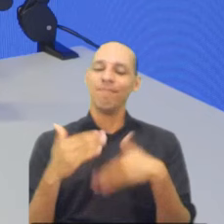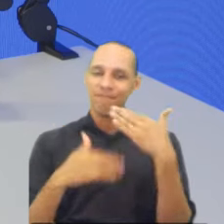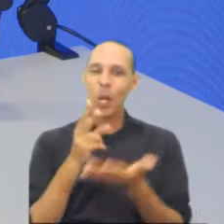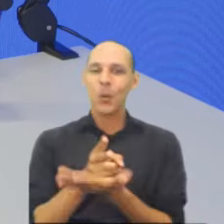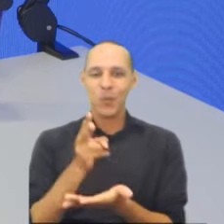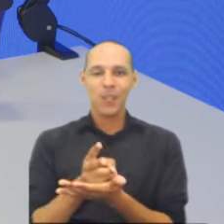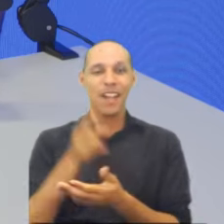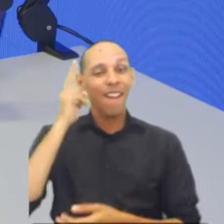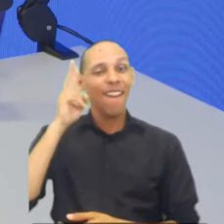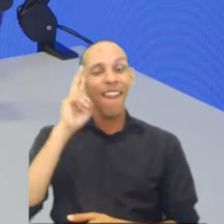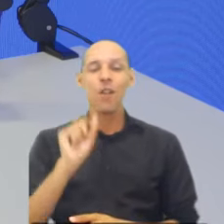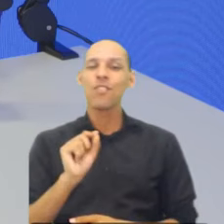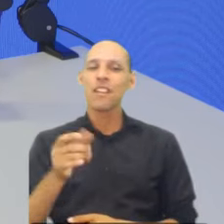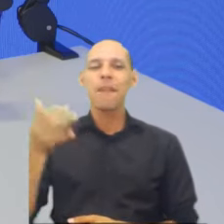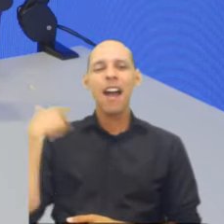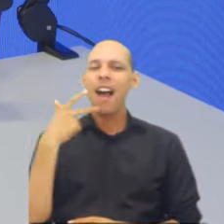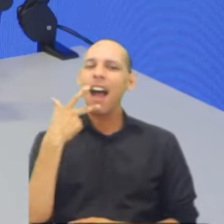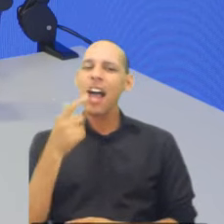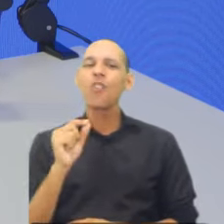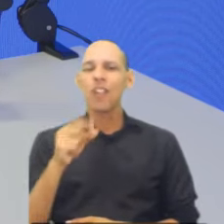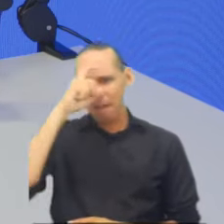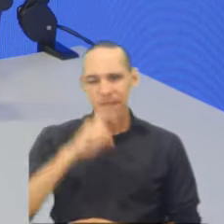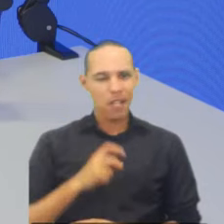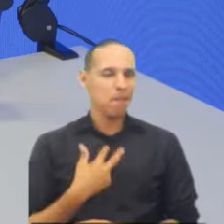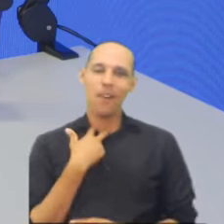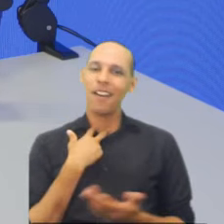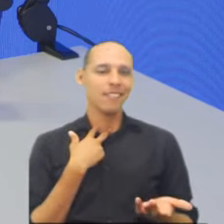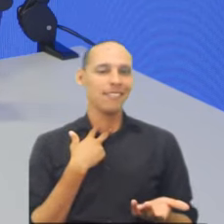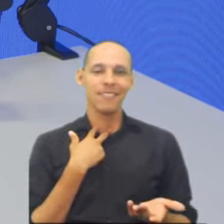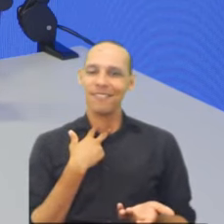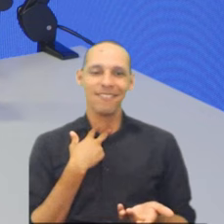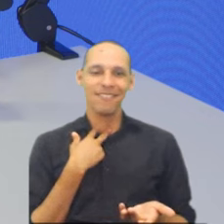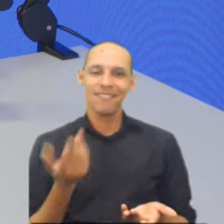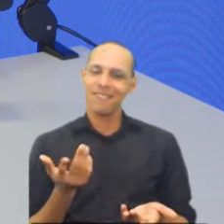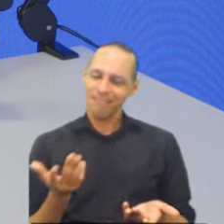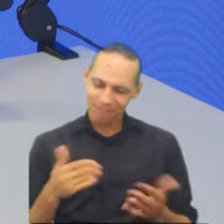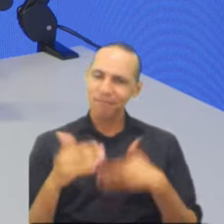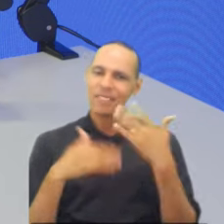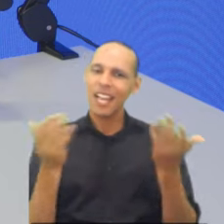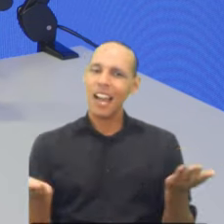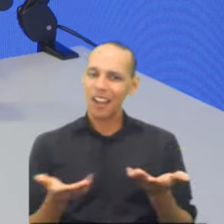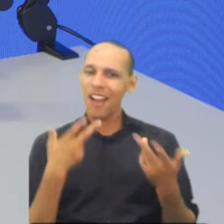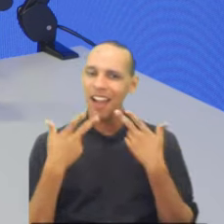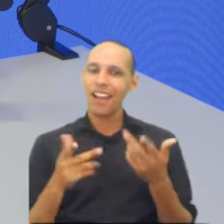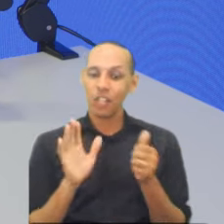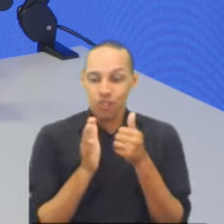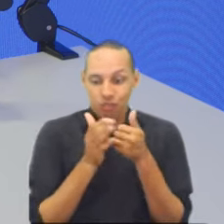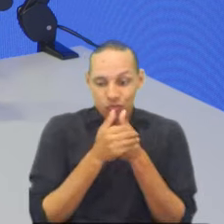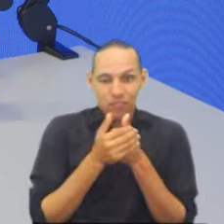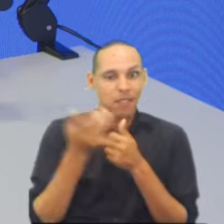sim então jáa tava lembrando aqui quando a gente não podia falar que tava menstruada né então evoluiu a